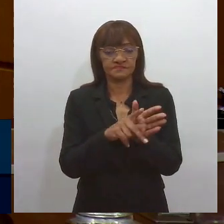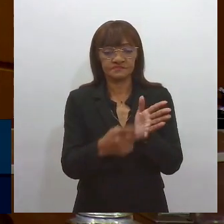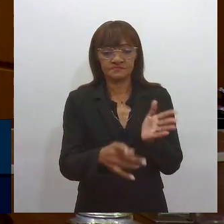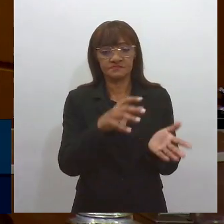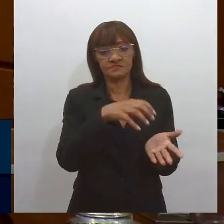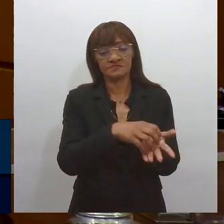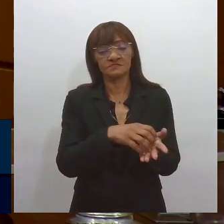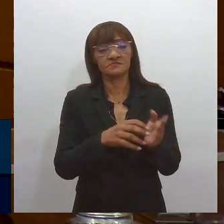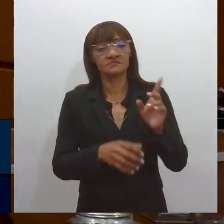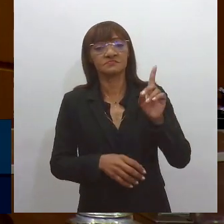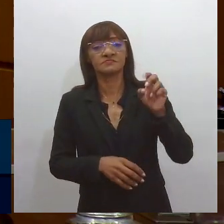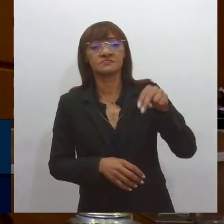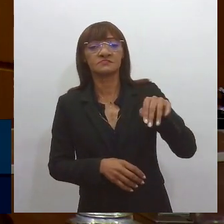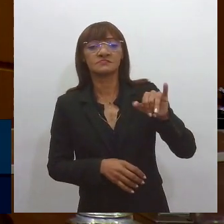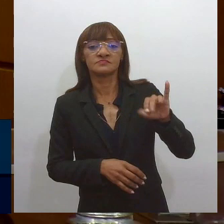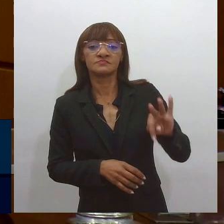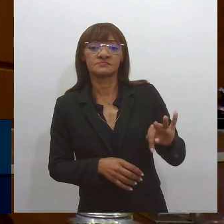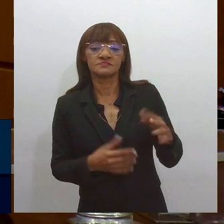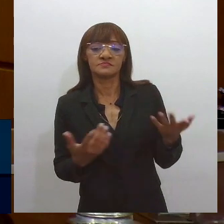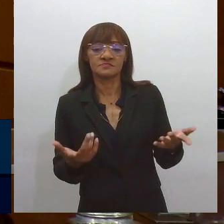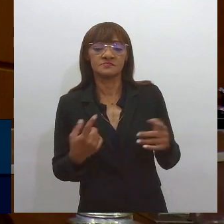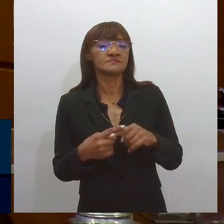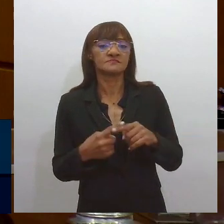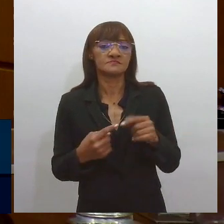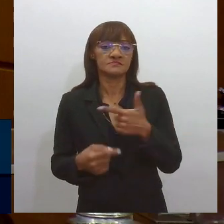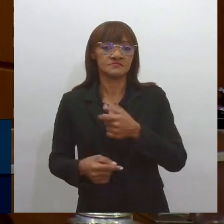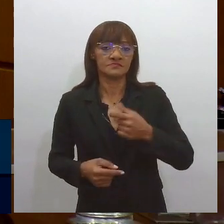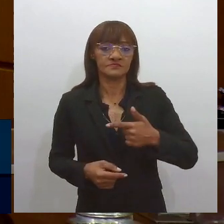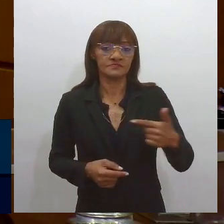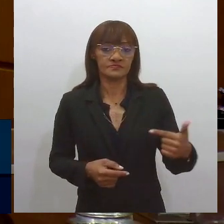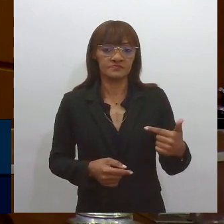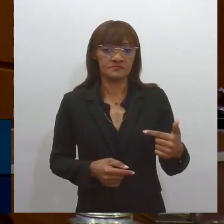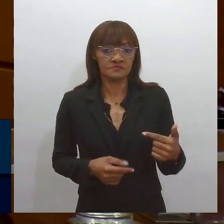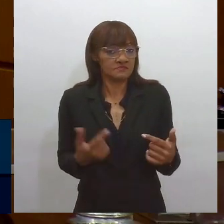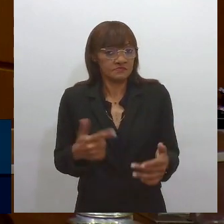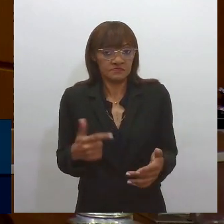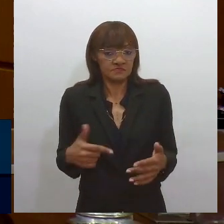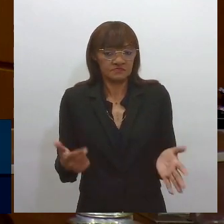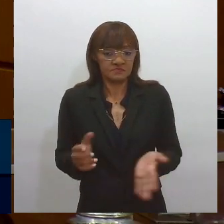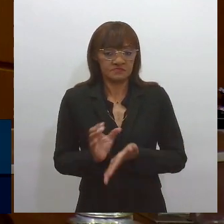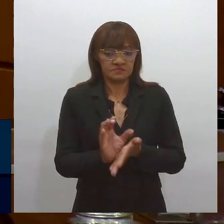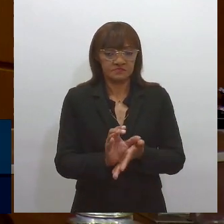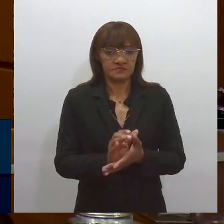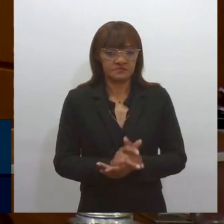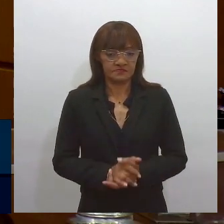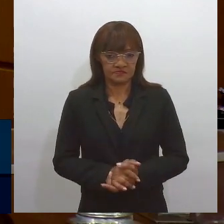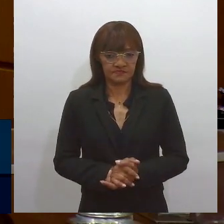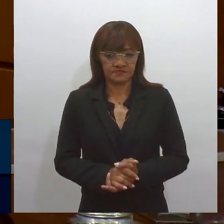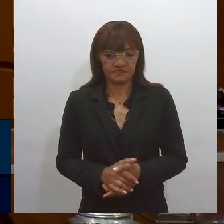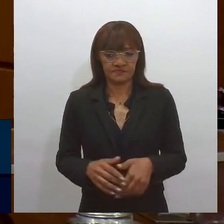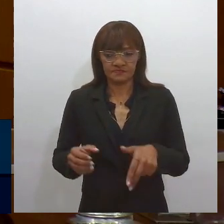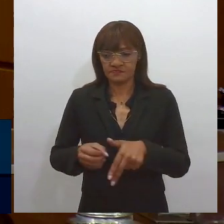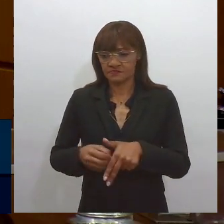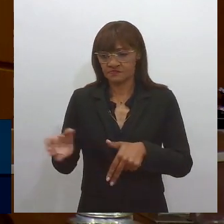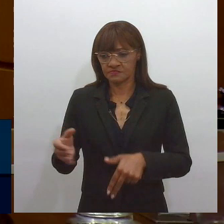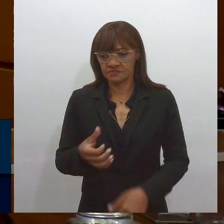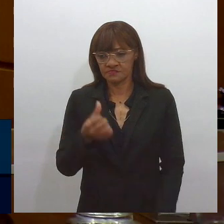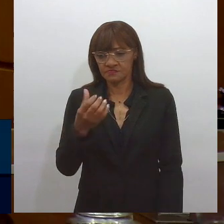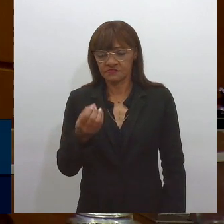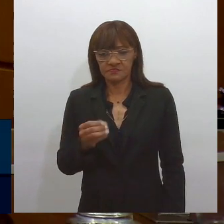que não tinha recurso enquanto nós gastamos cerca de 60 milhões deais em manutenção em